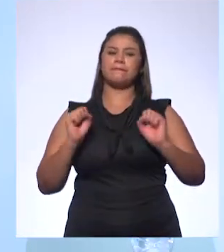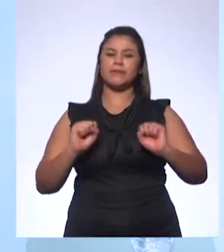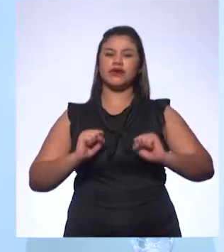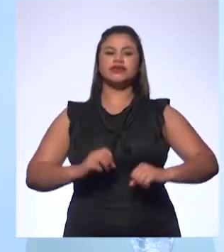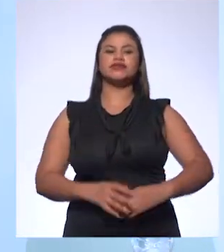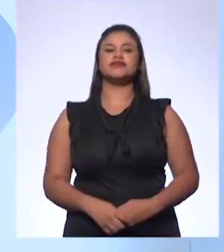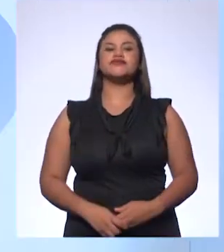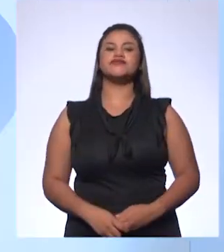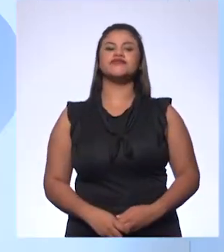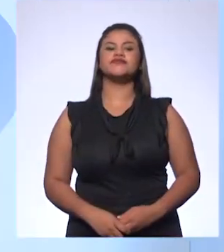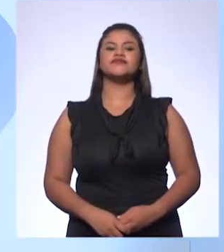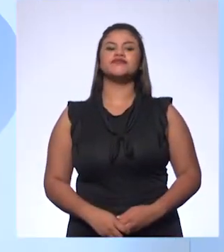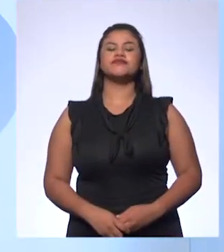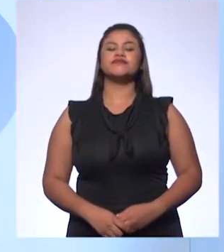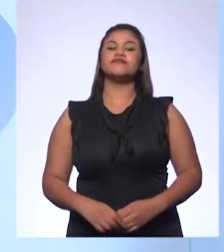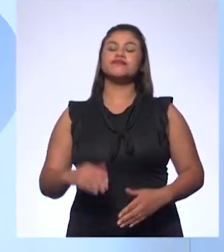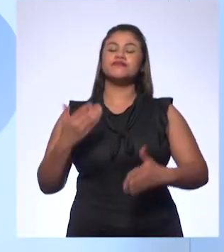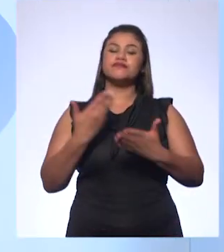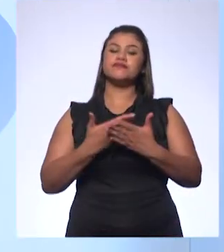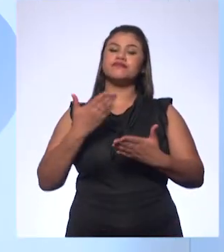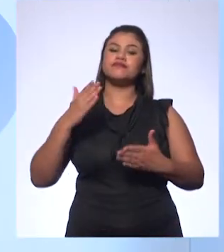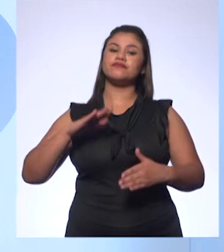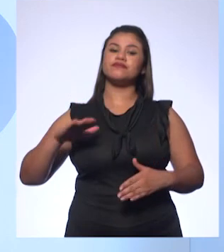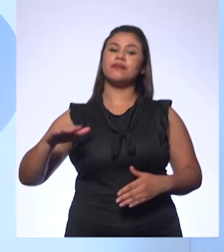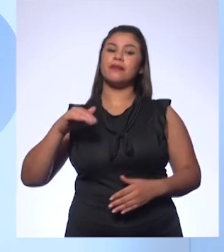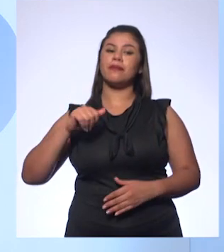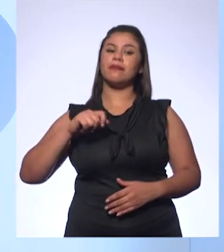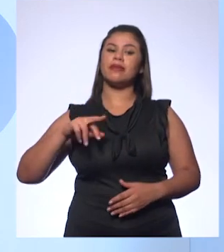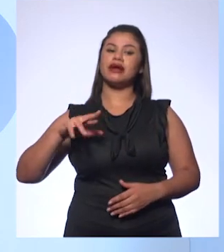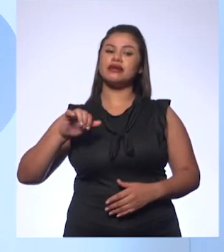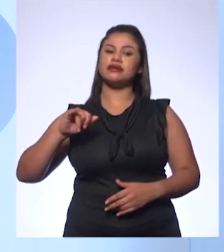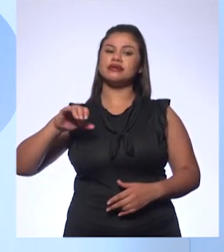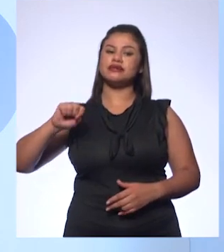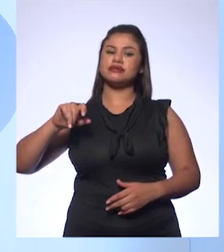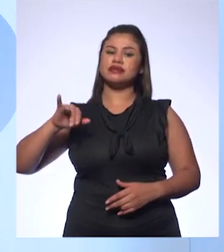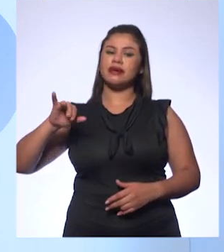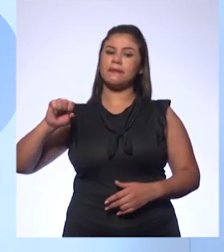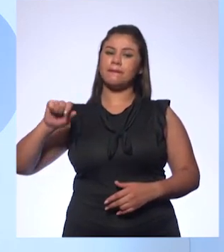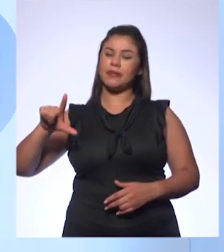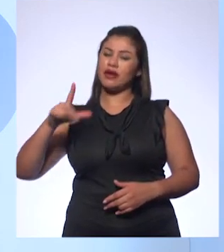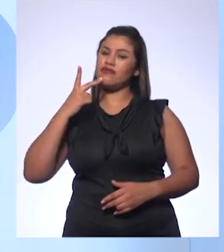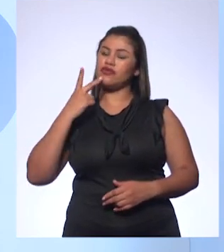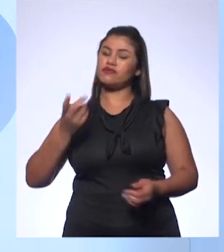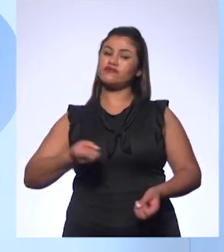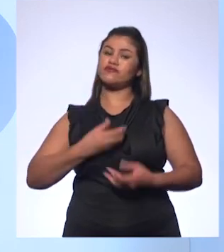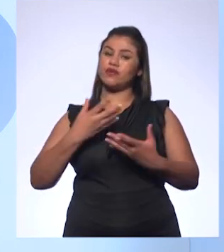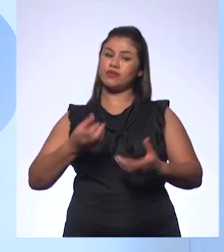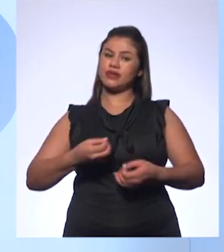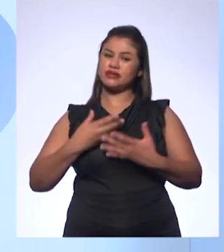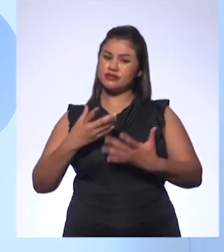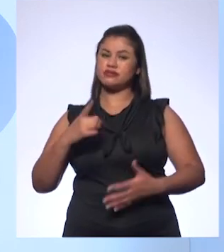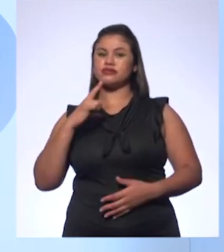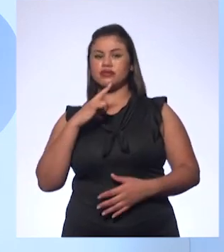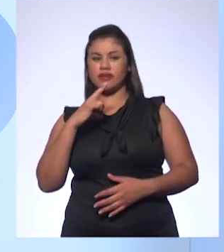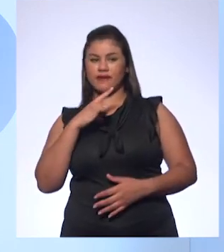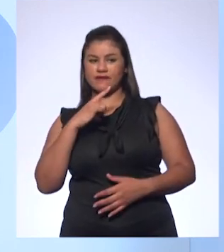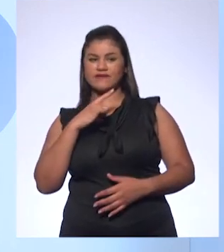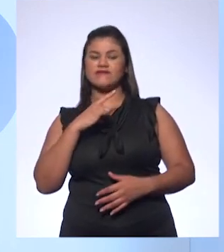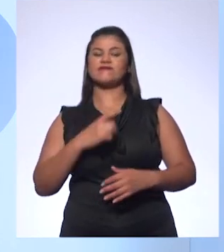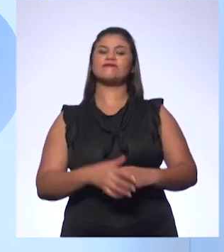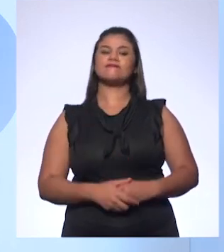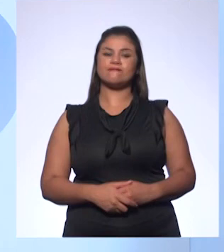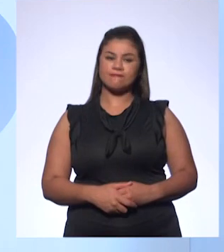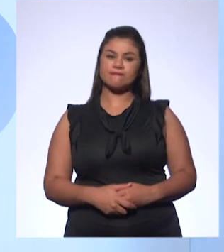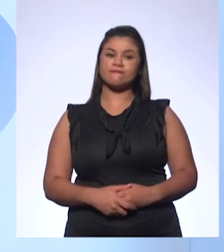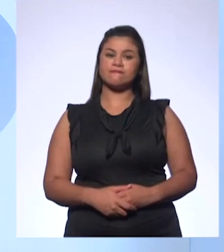pra gente. A aluna Maria Isabel colocou de forma informativa. Acho que ela quis dizer exatamente isso. Quis passar a informação de forma mais